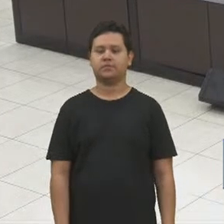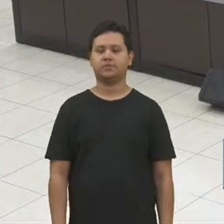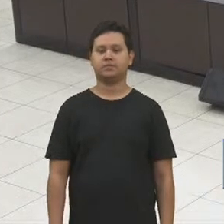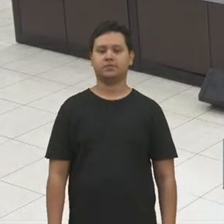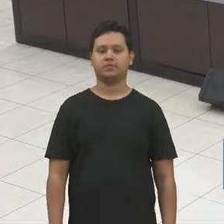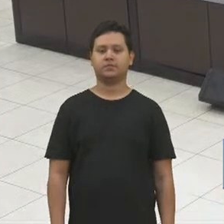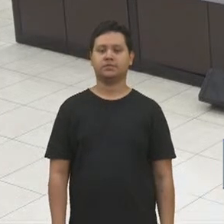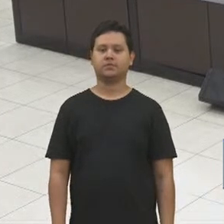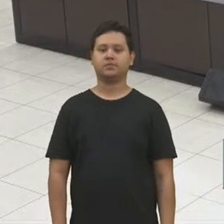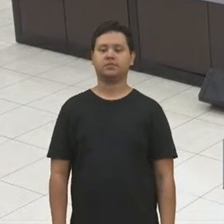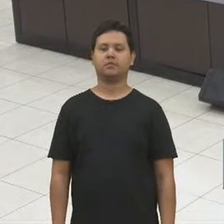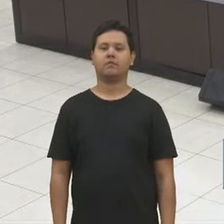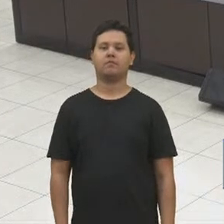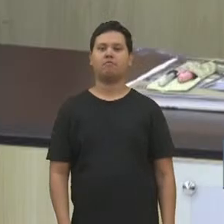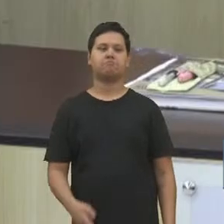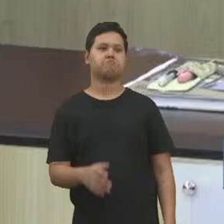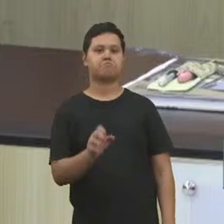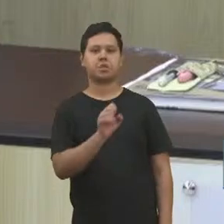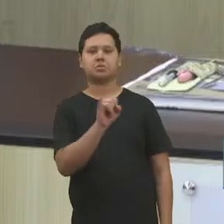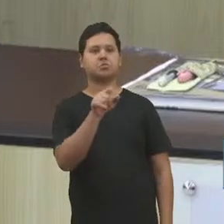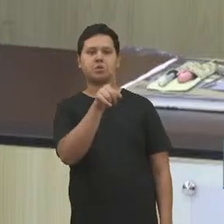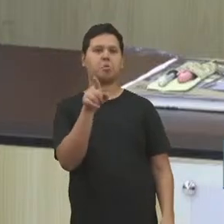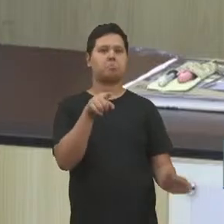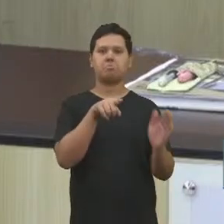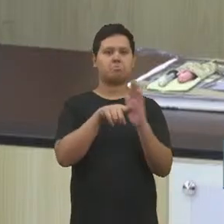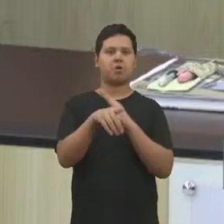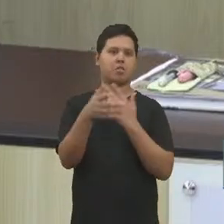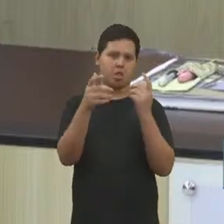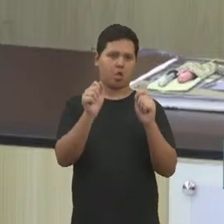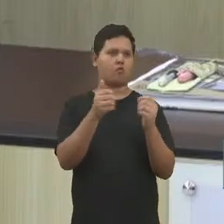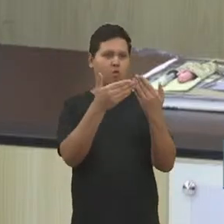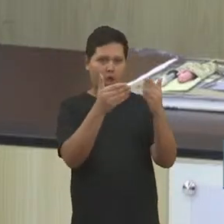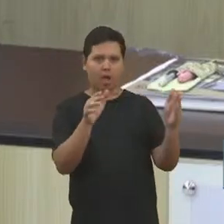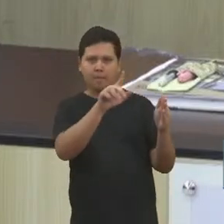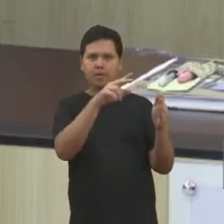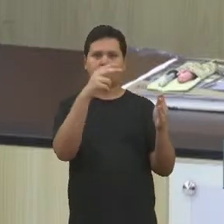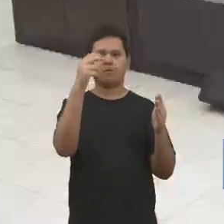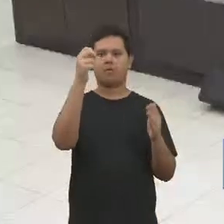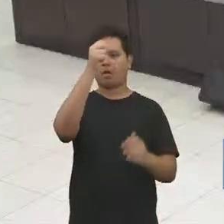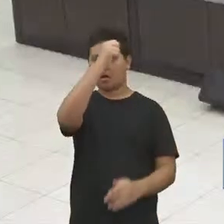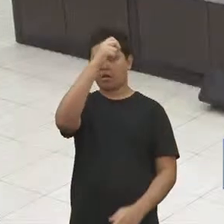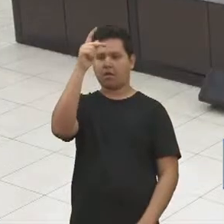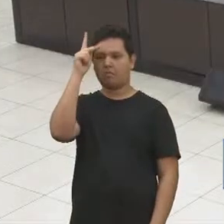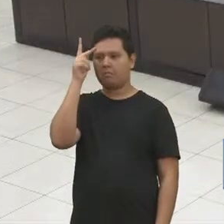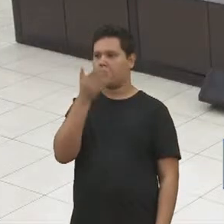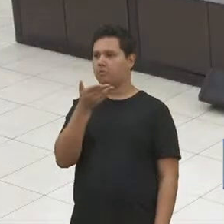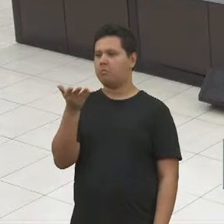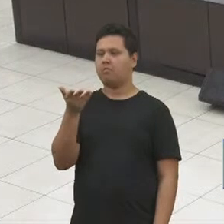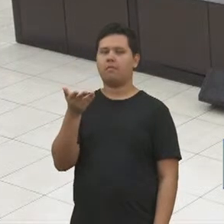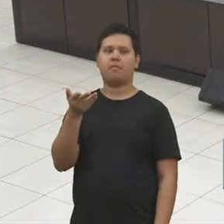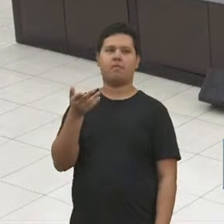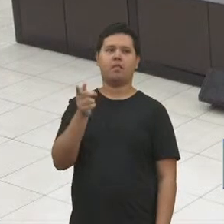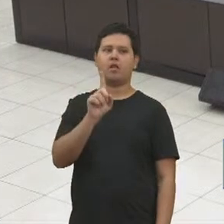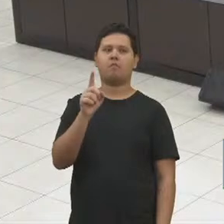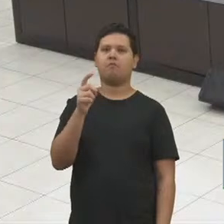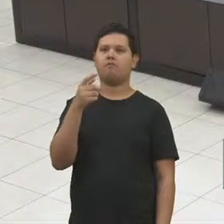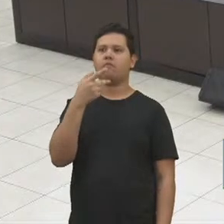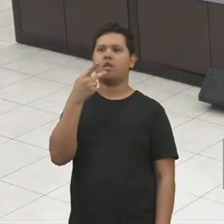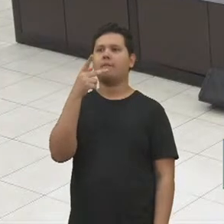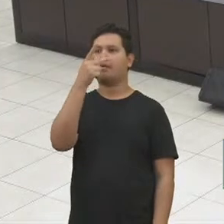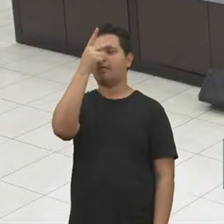Se não tiver nenhum vereador, aí eu já abro para o público. A senhora, nenhum dos outros vereadores tem interesse em falar? Já estou